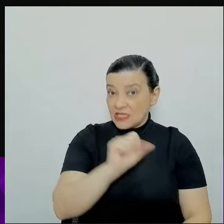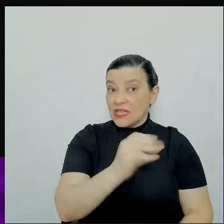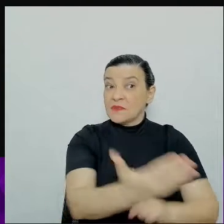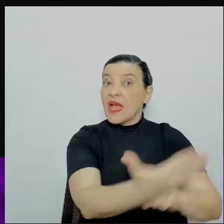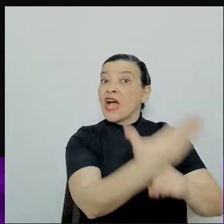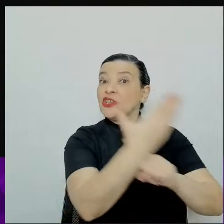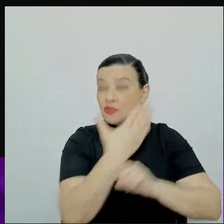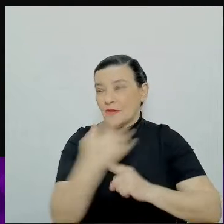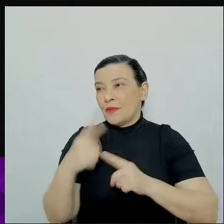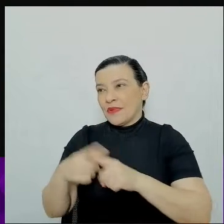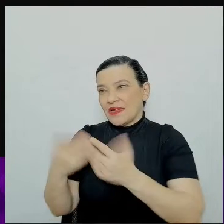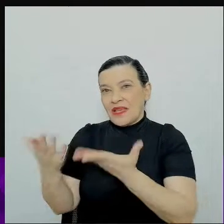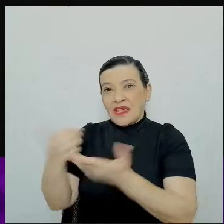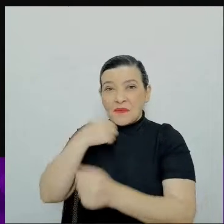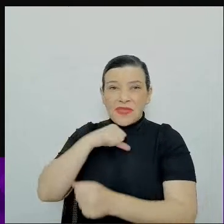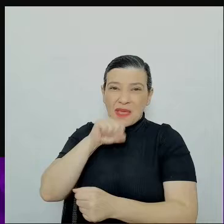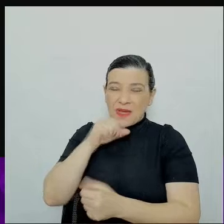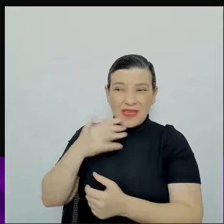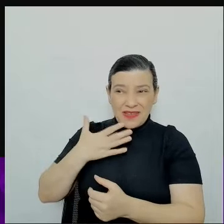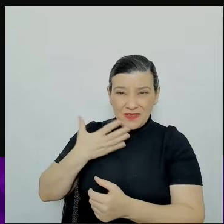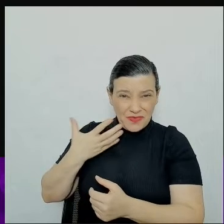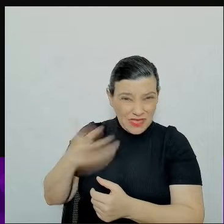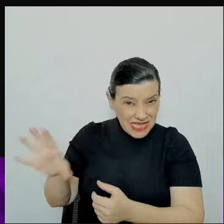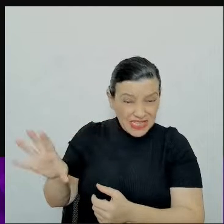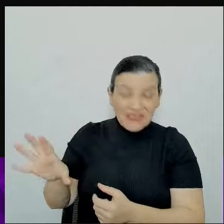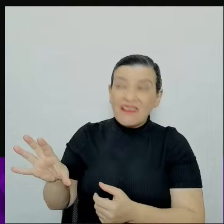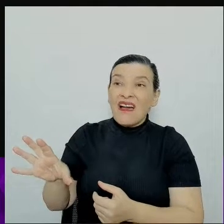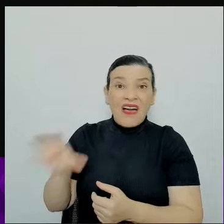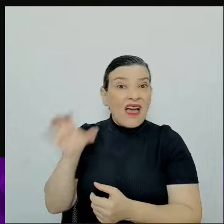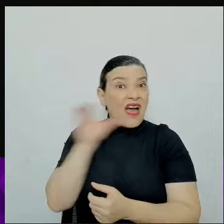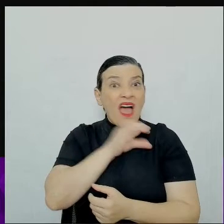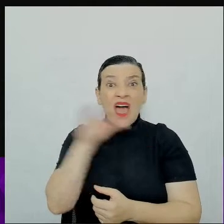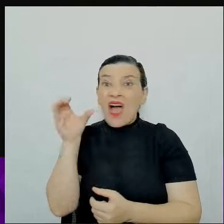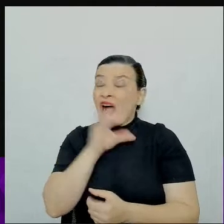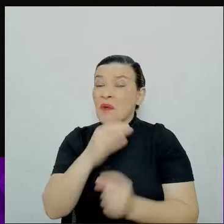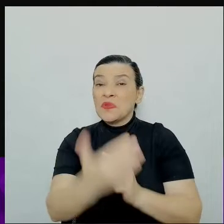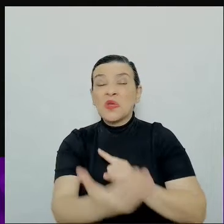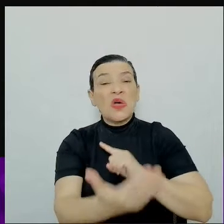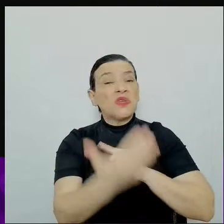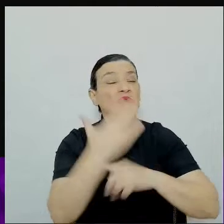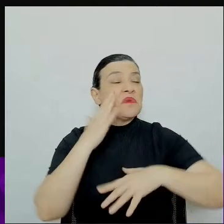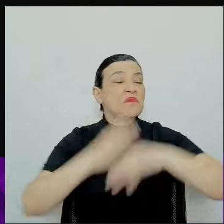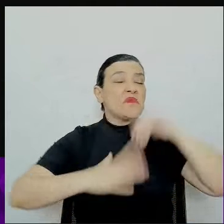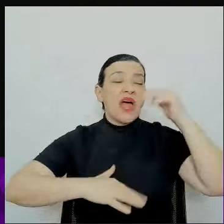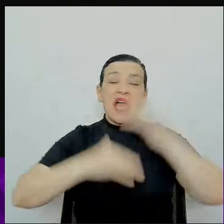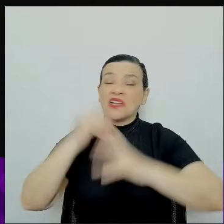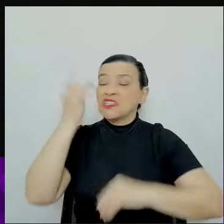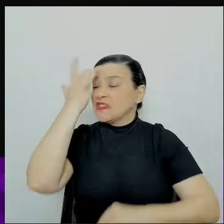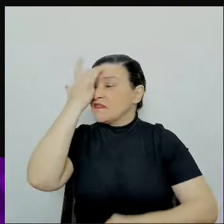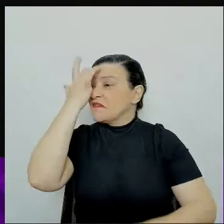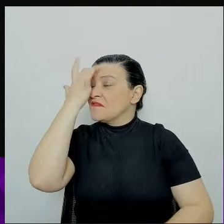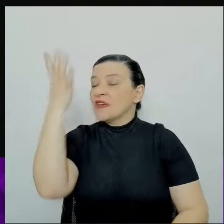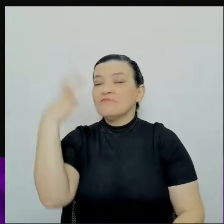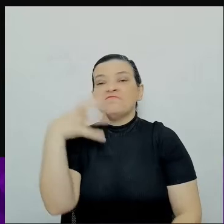problemão, resolveram de maneira mais ágil, prática e fácil possível. Eu me senti uma